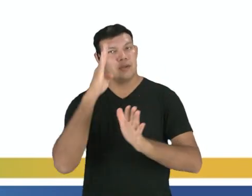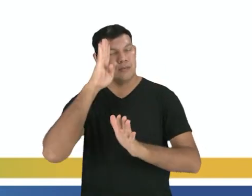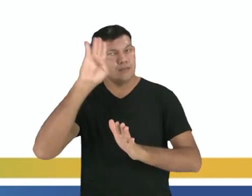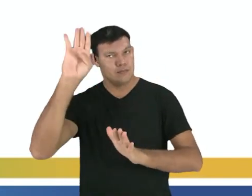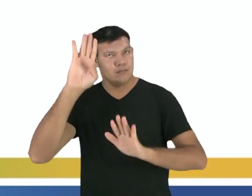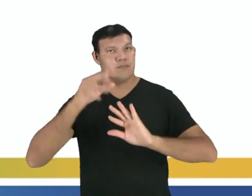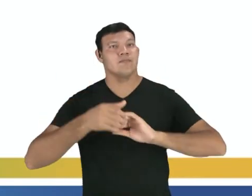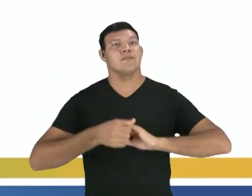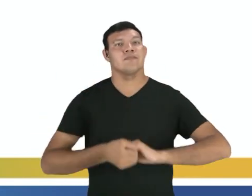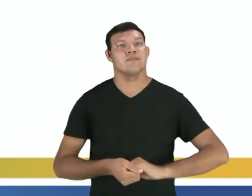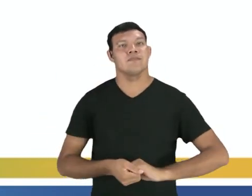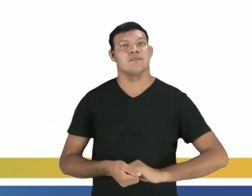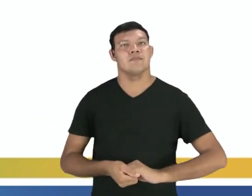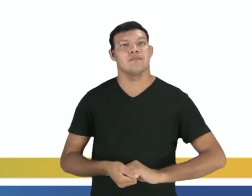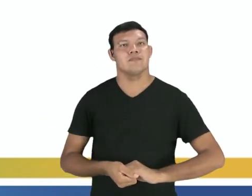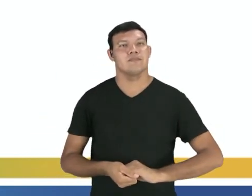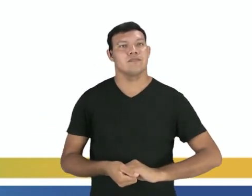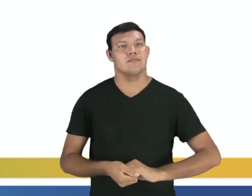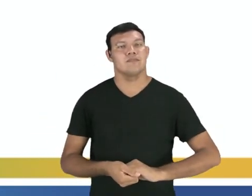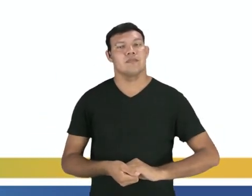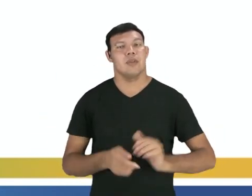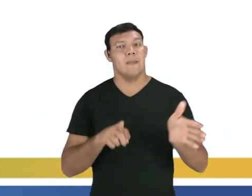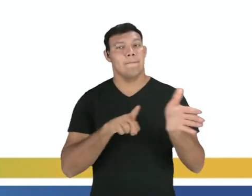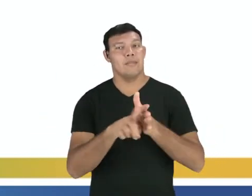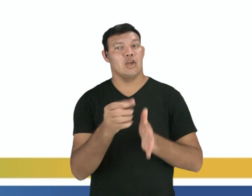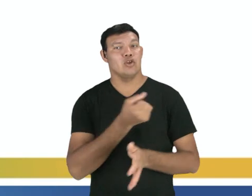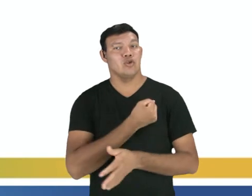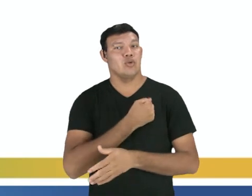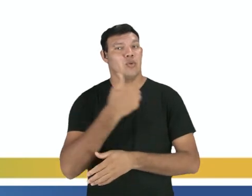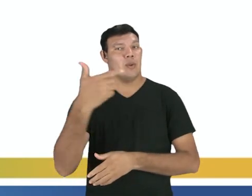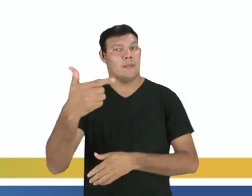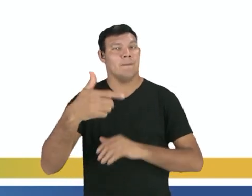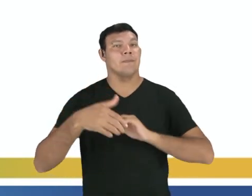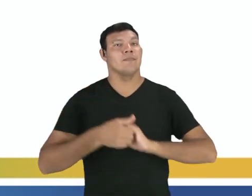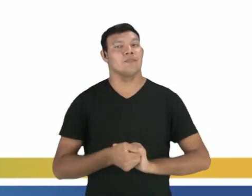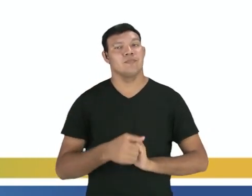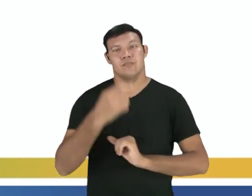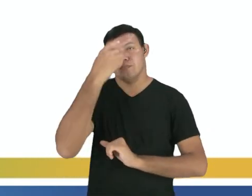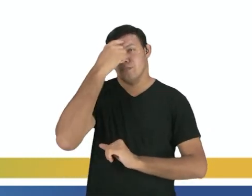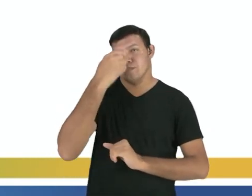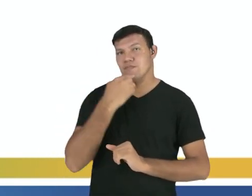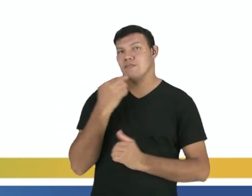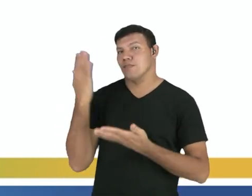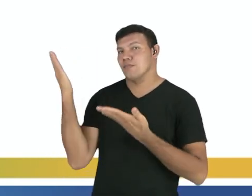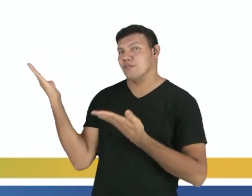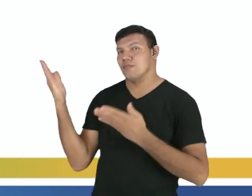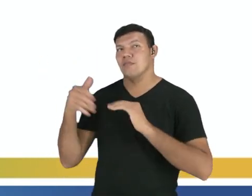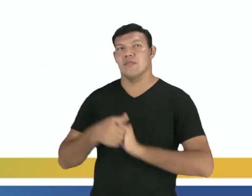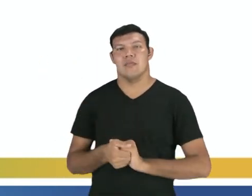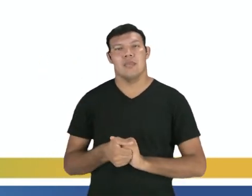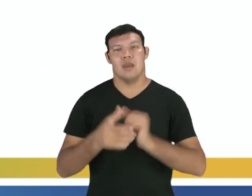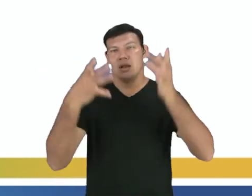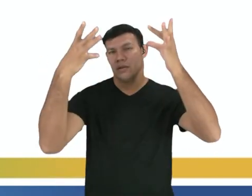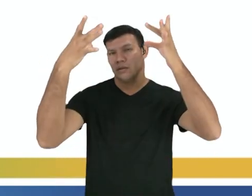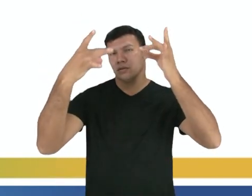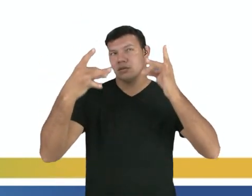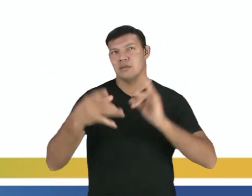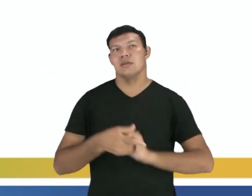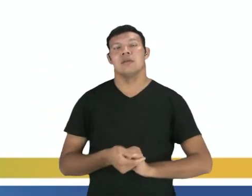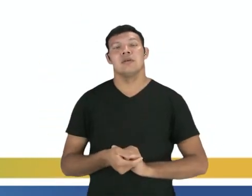principais questão número 2 Vamos lá nós temos a imagem vou descrevê-la